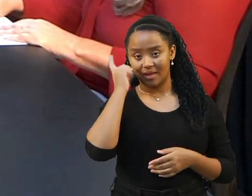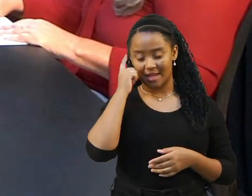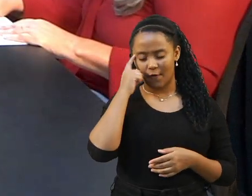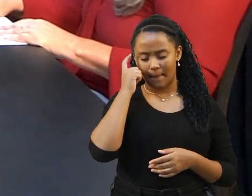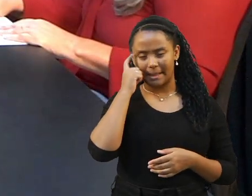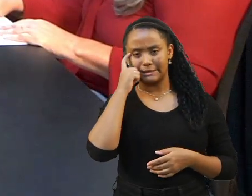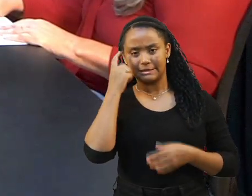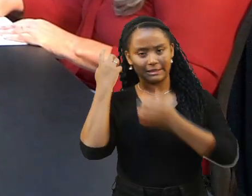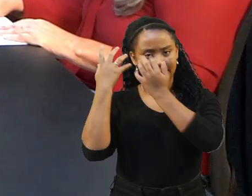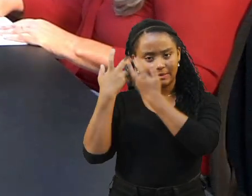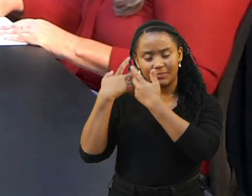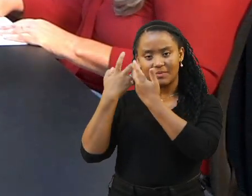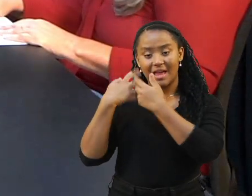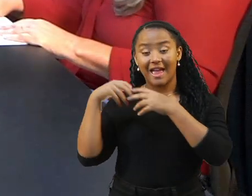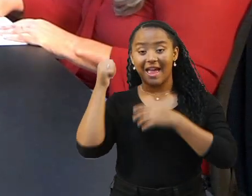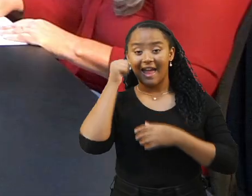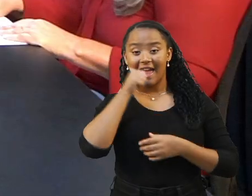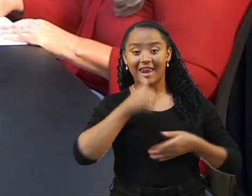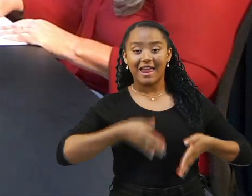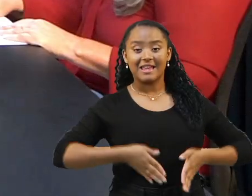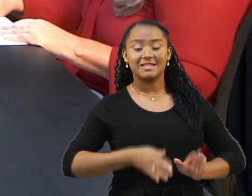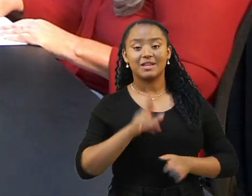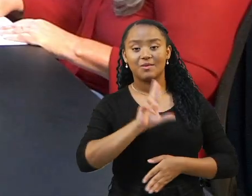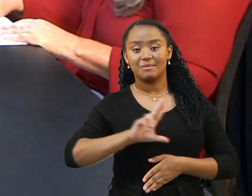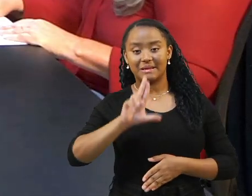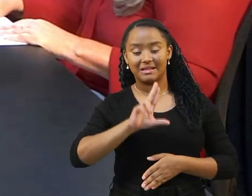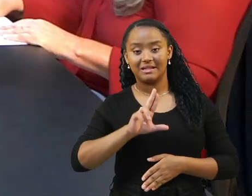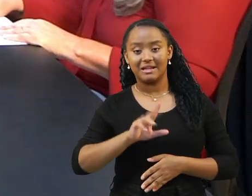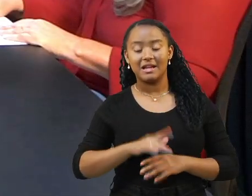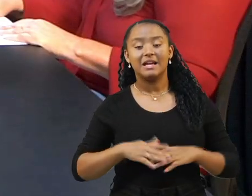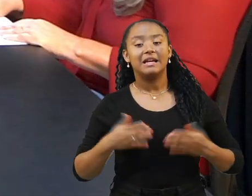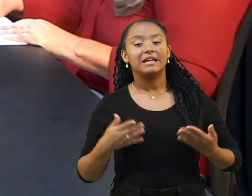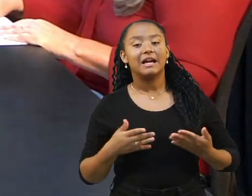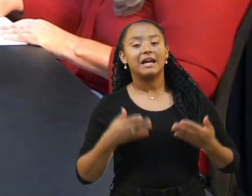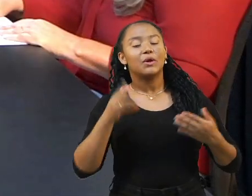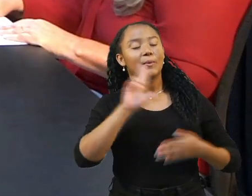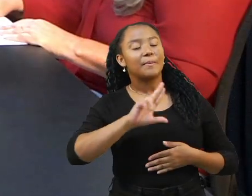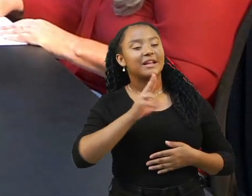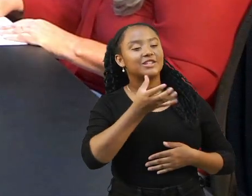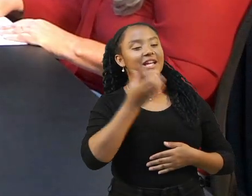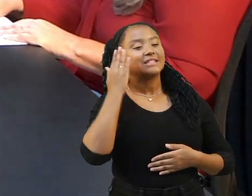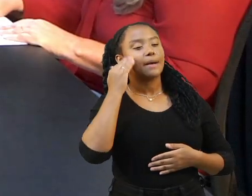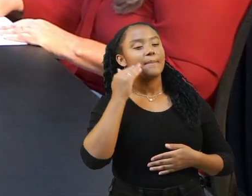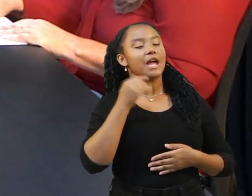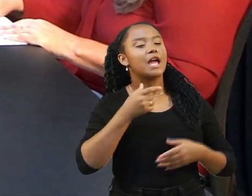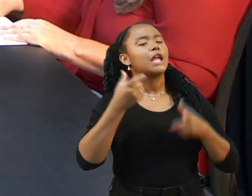Uhum. E o uberlandense gosta de saber de qual local de Uberlândia, onde nasceu.